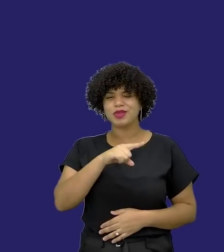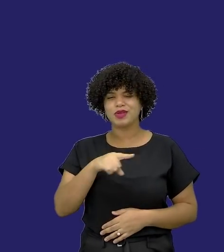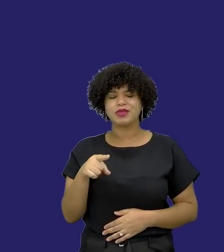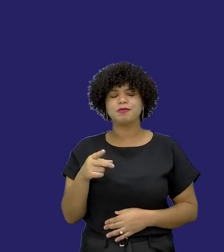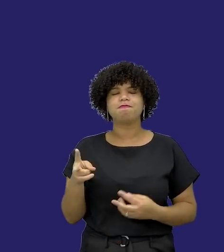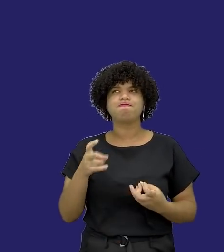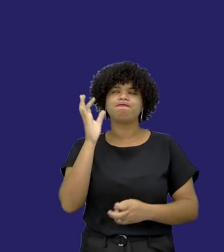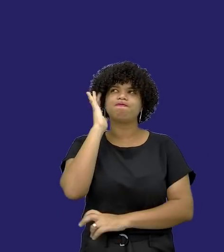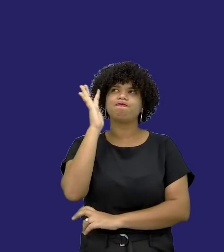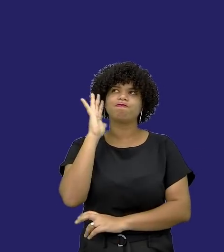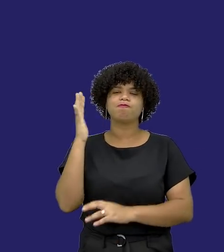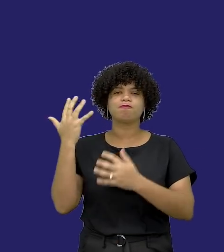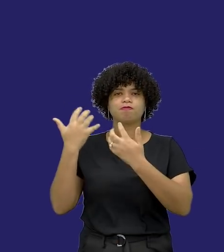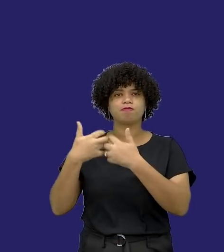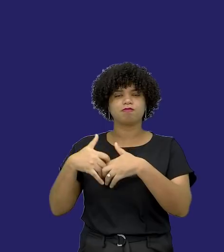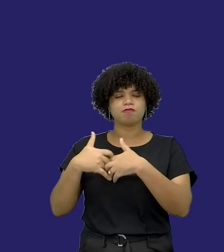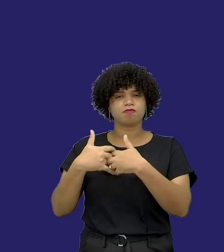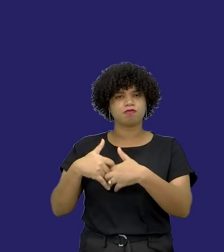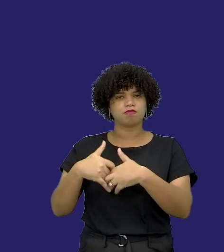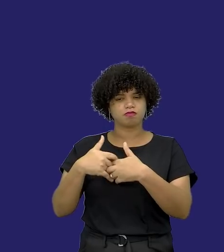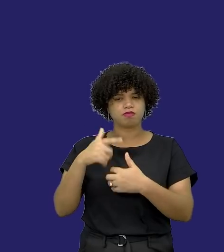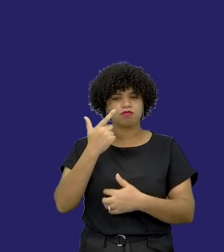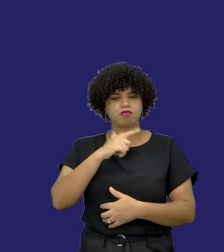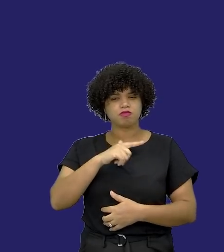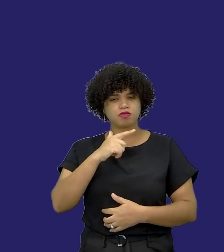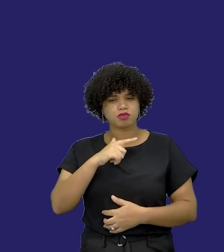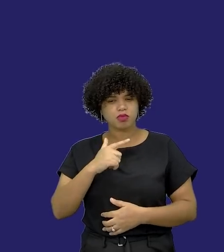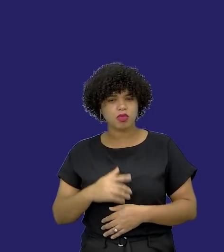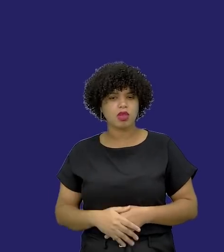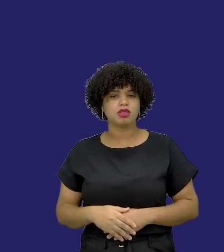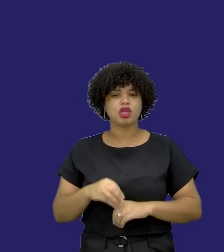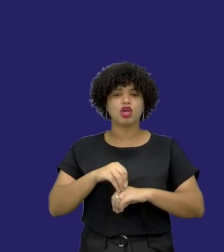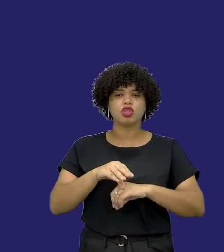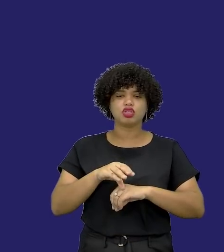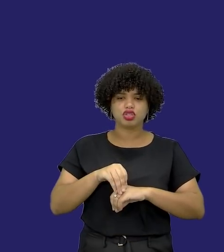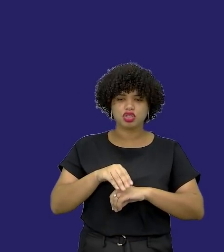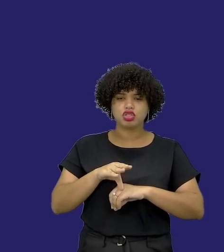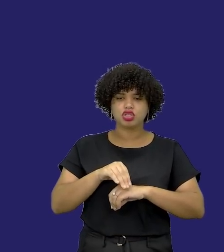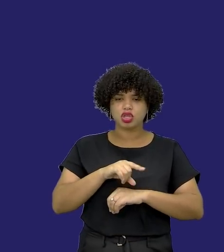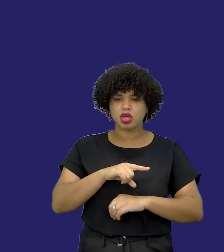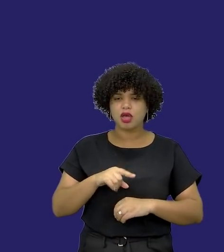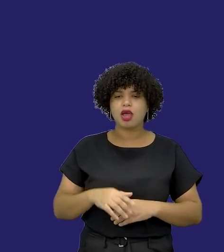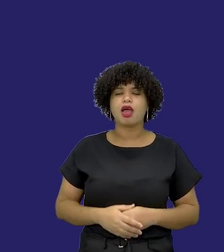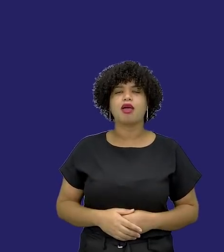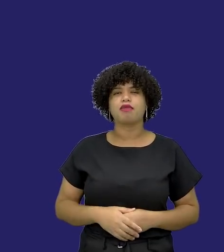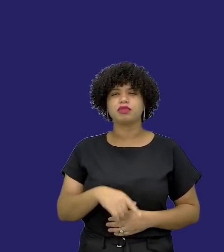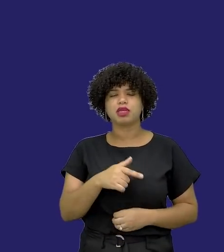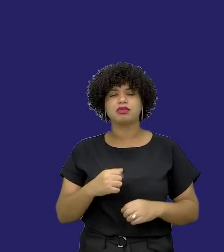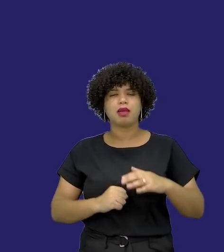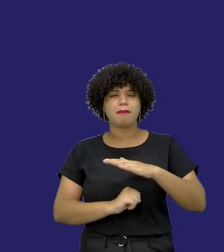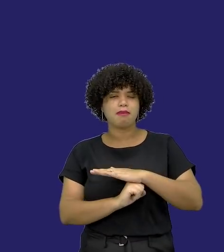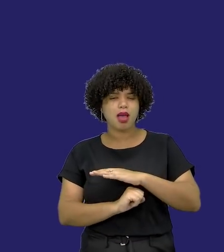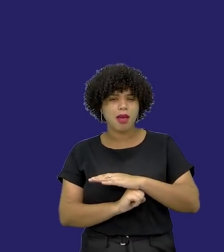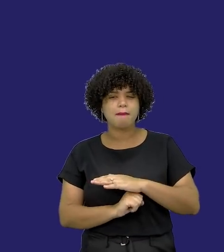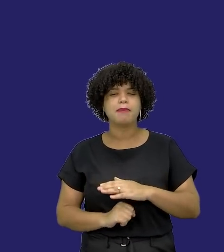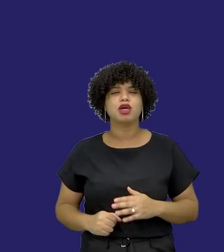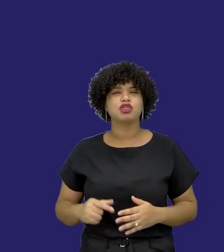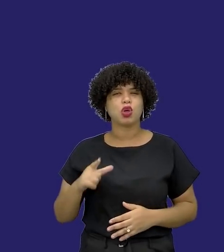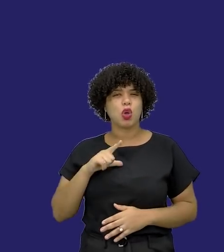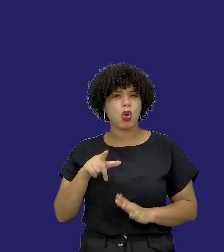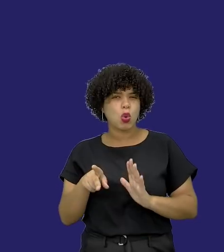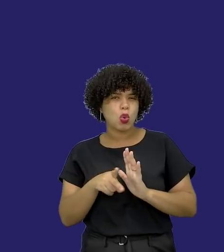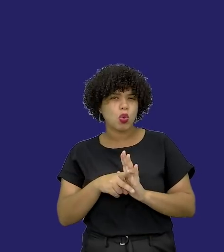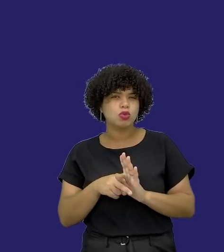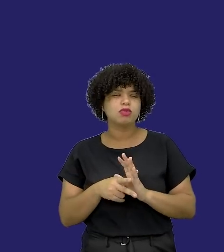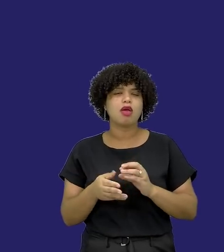né? Para que vocês, que essas sugestões possam apoiá-los, né? Aí na discussão